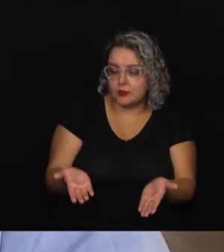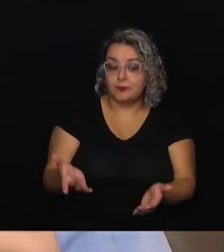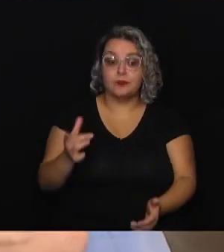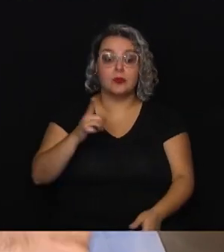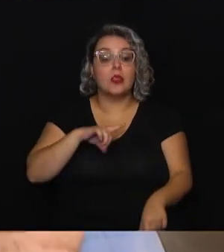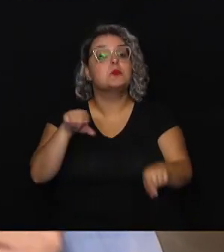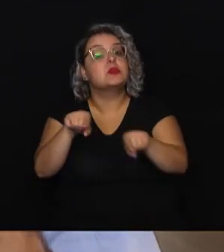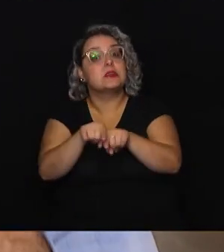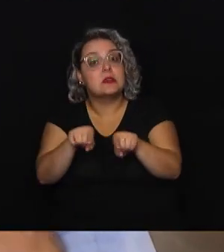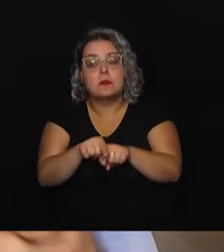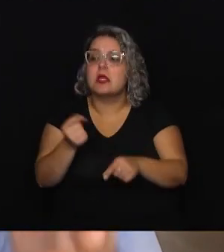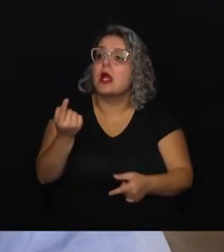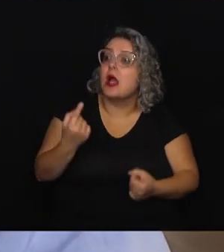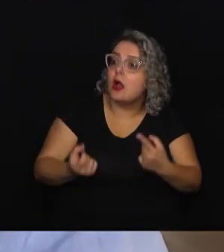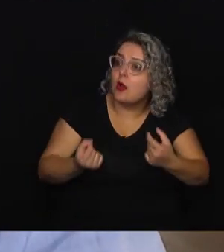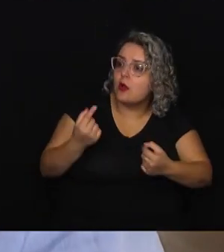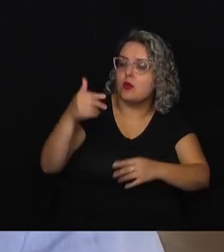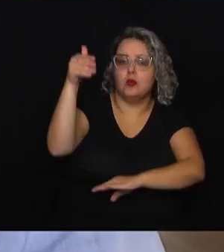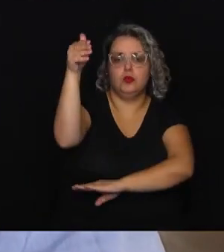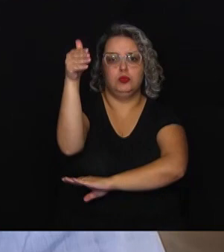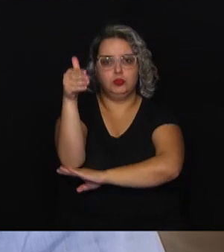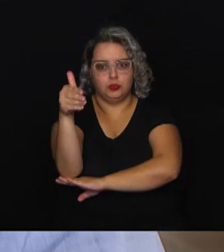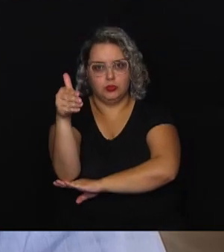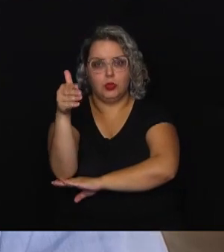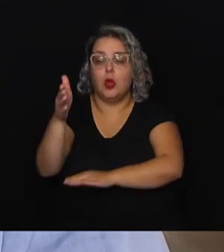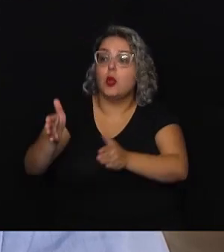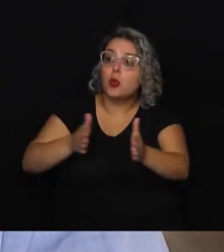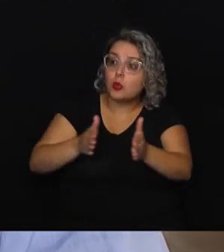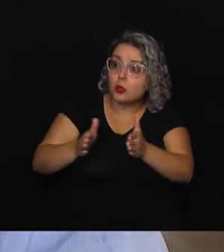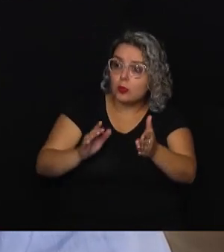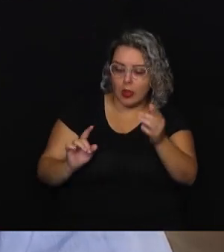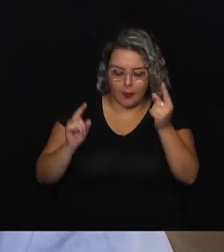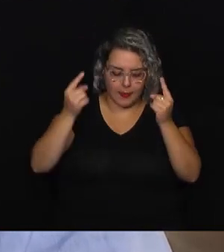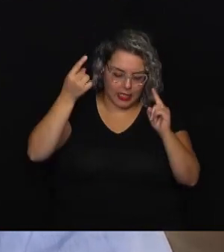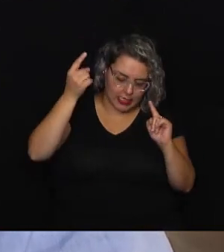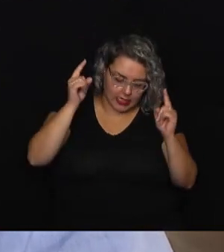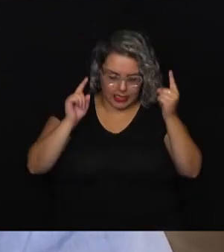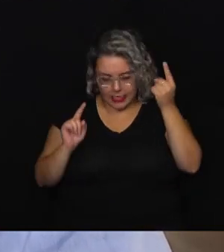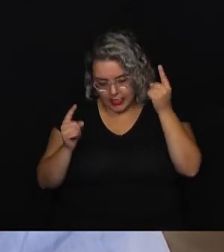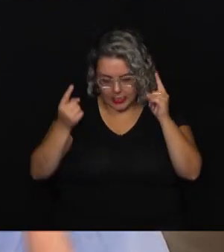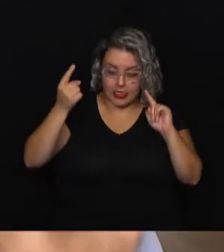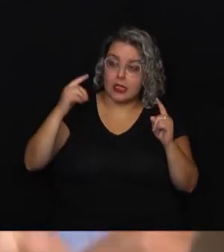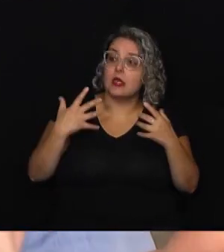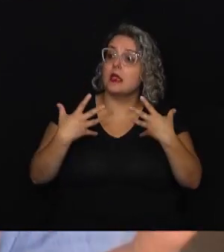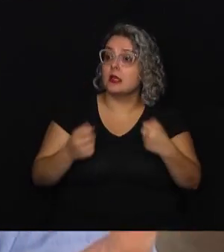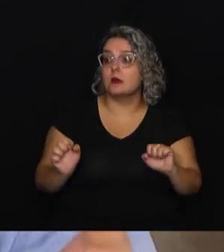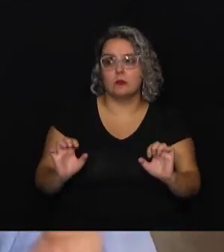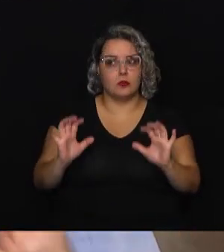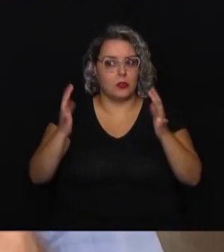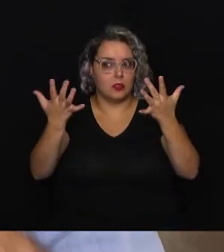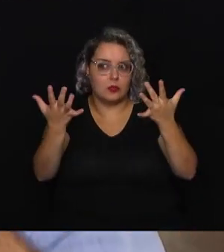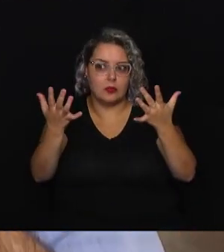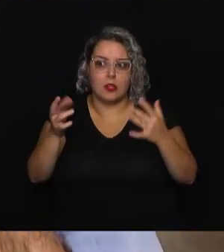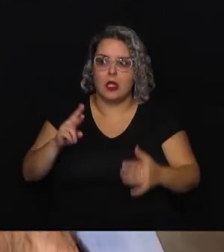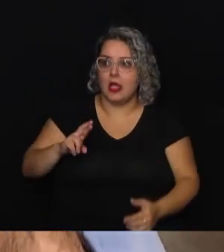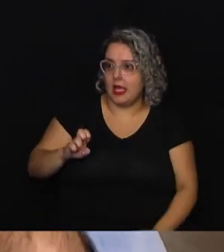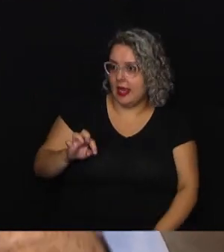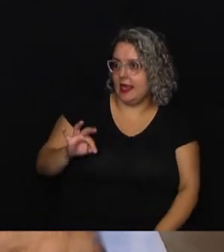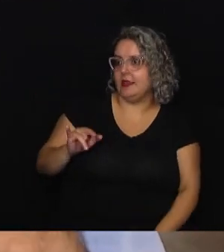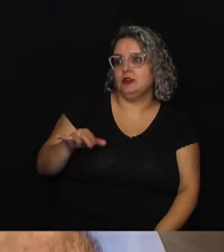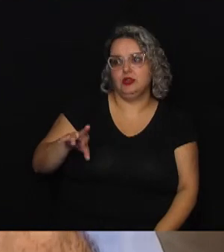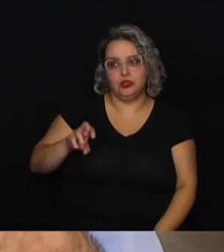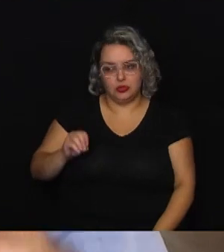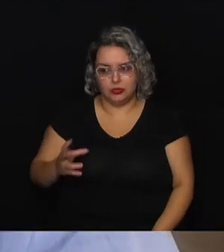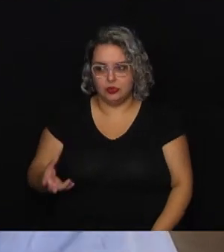também alguns hotéis que no período de carnaval costumam receber eventos, retiros